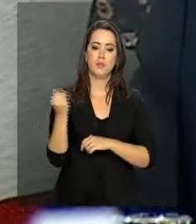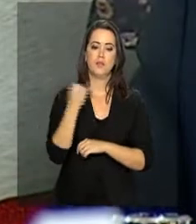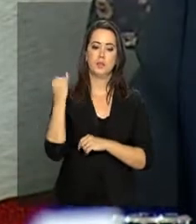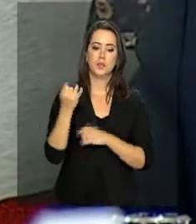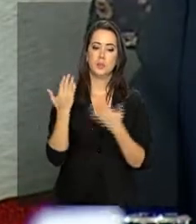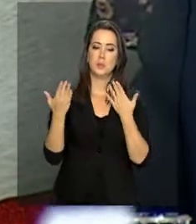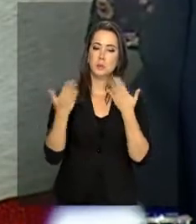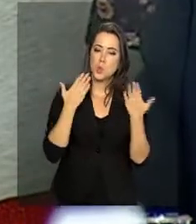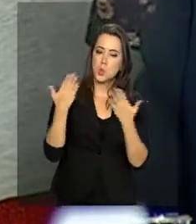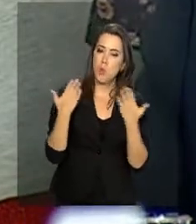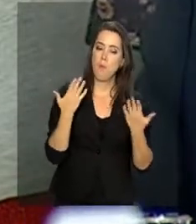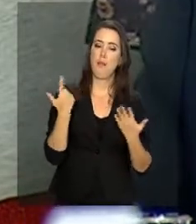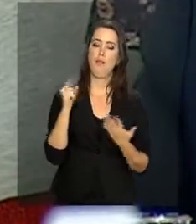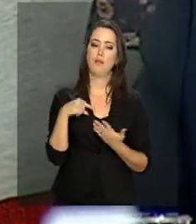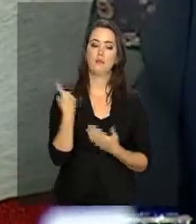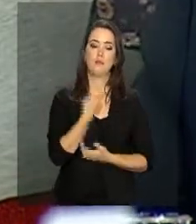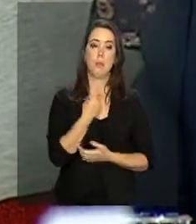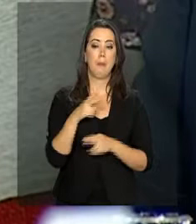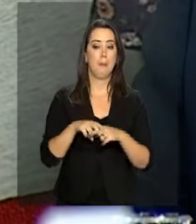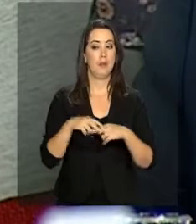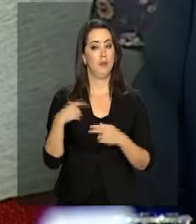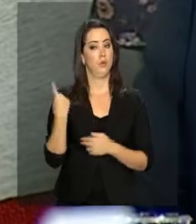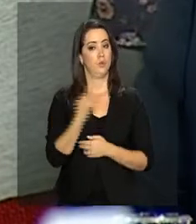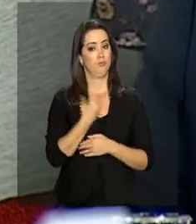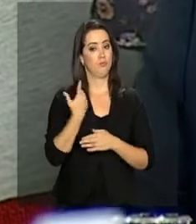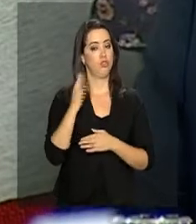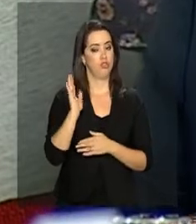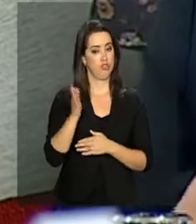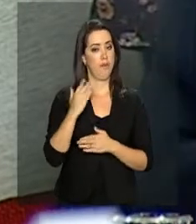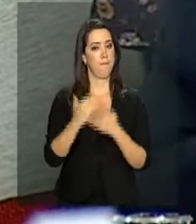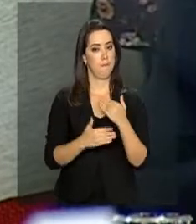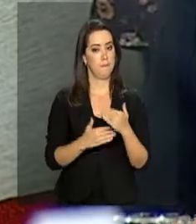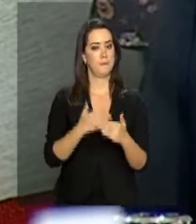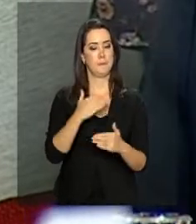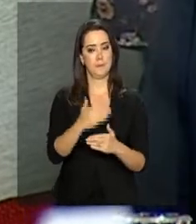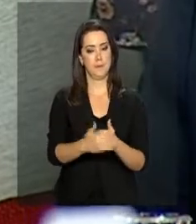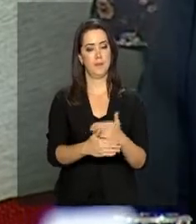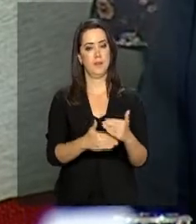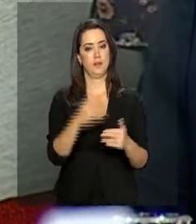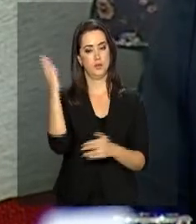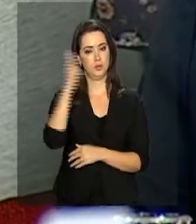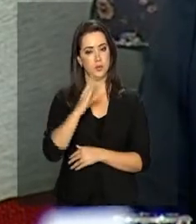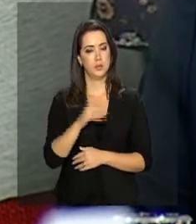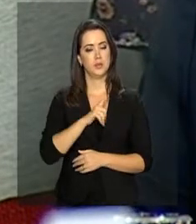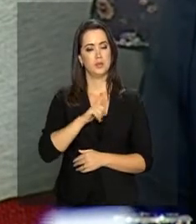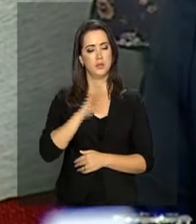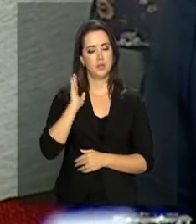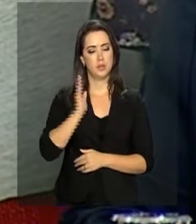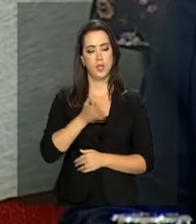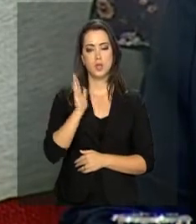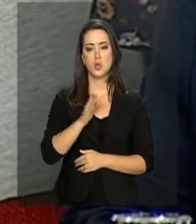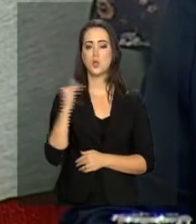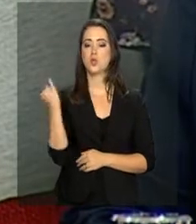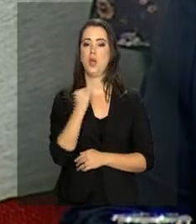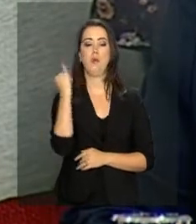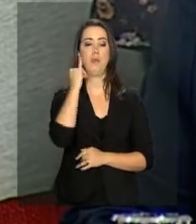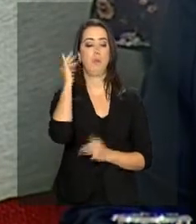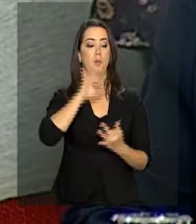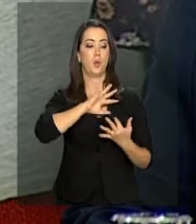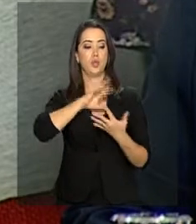reflexão pelos avanços que temos conseguido brasil tem sido uma referência